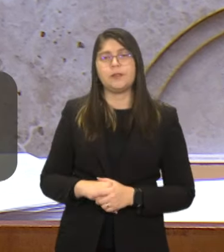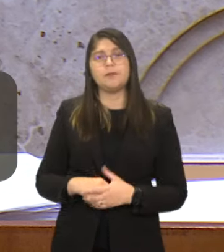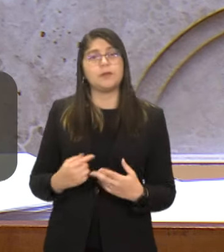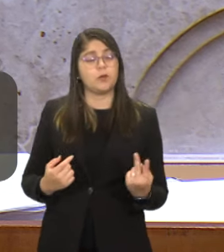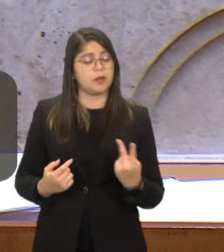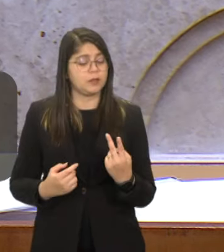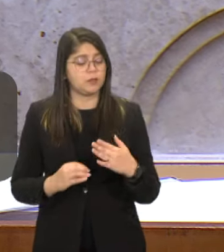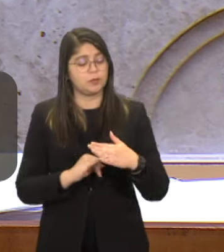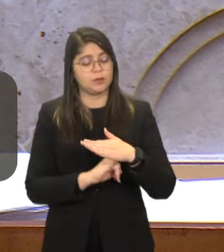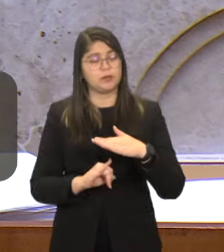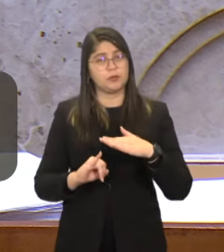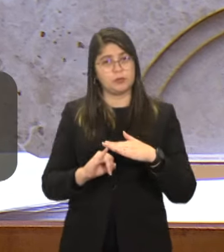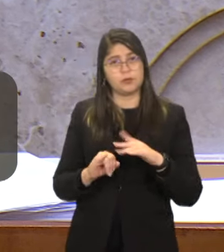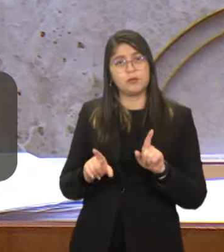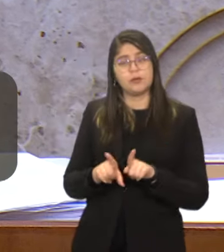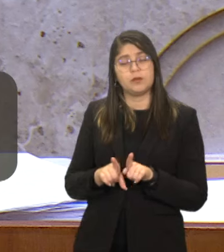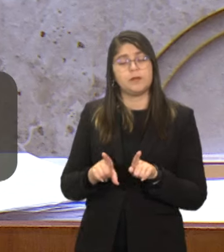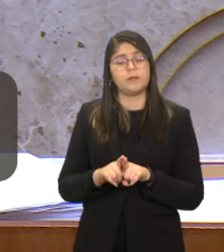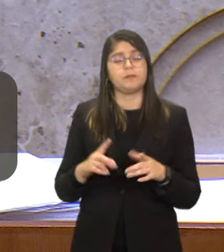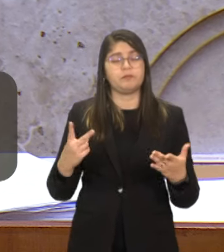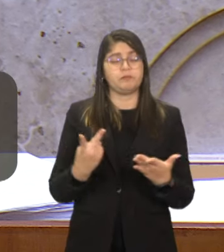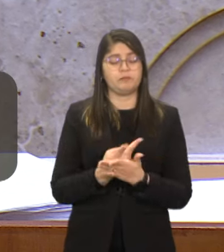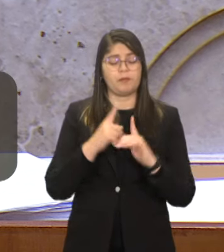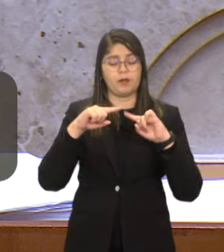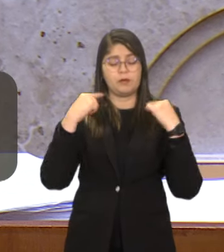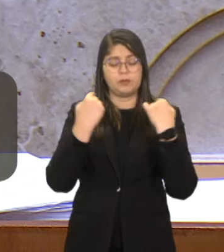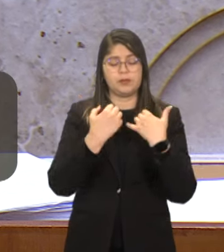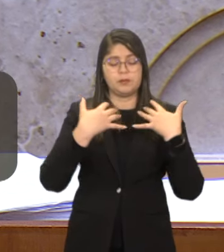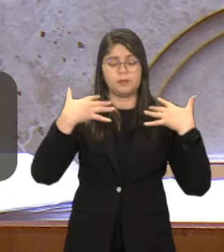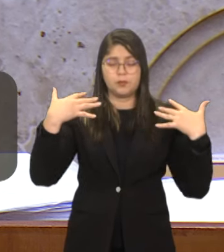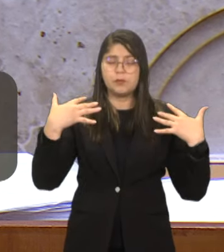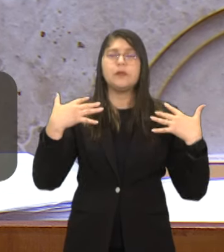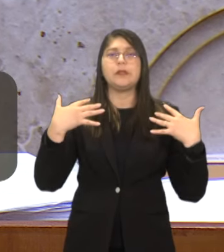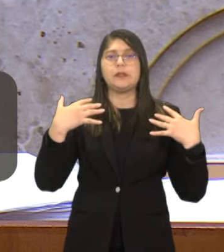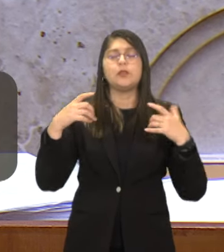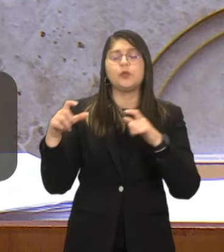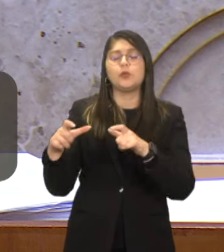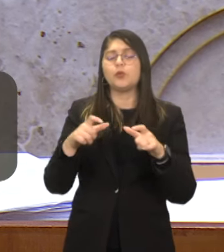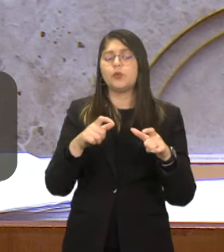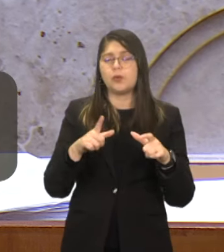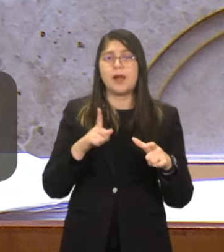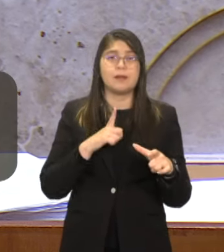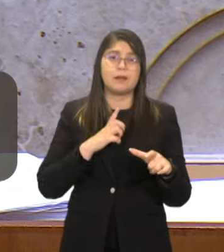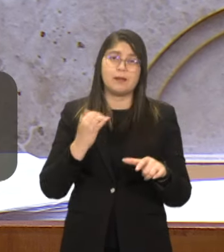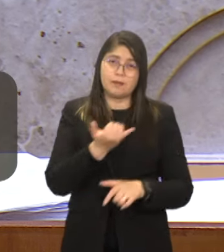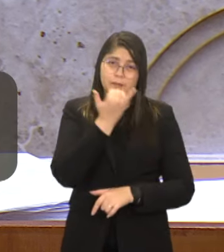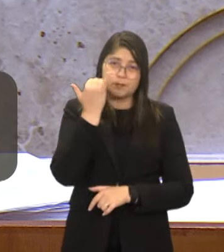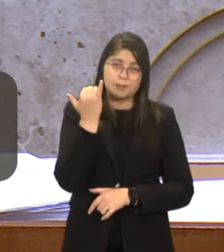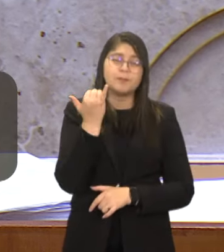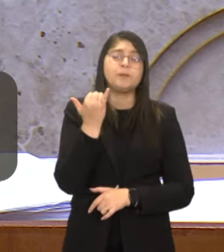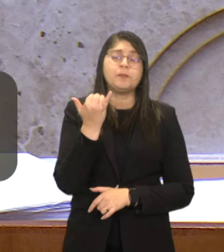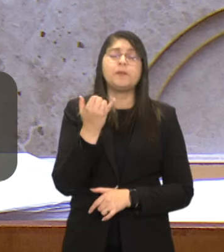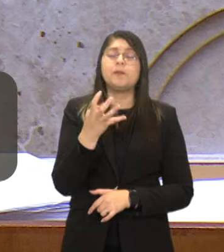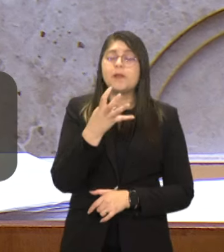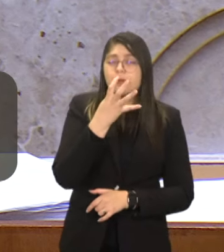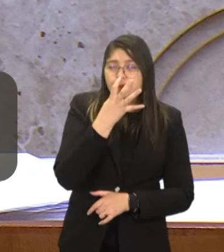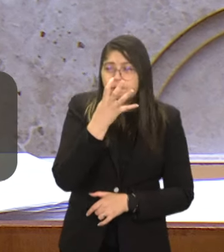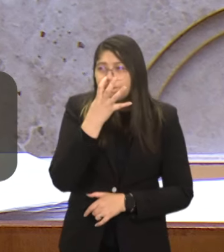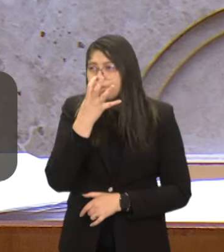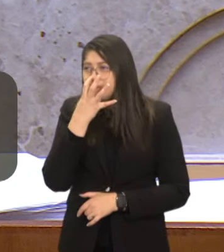instituições, bem como a realização de audiências públicas nas localidades afetadas para escuta ativa